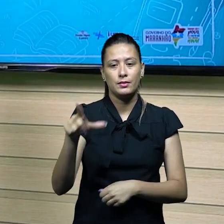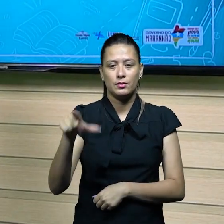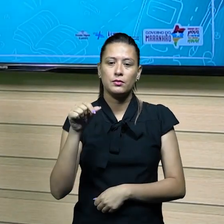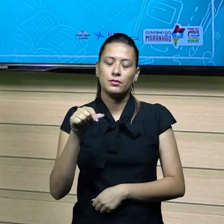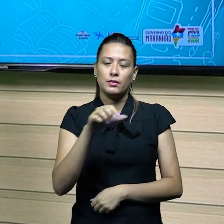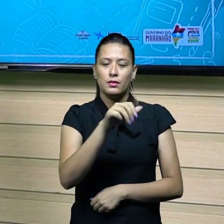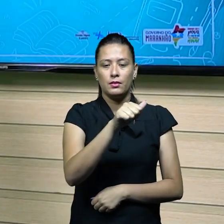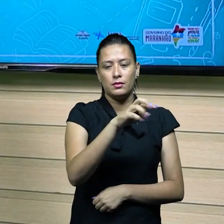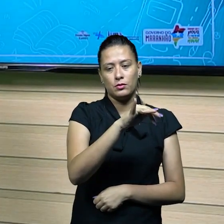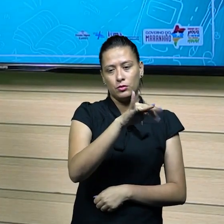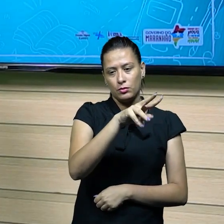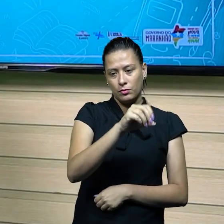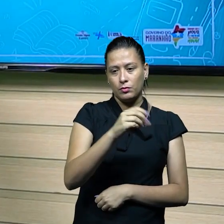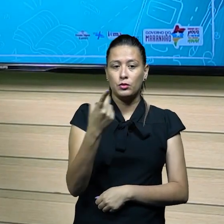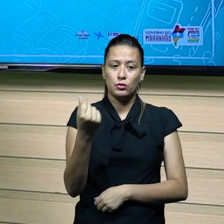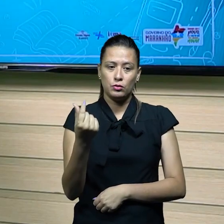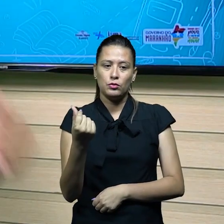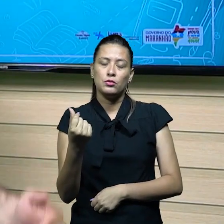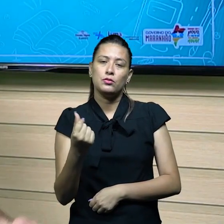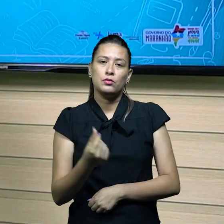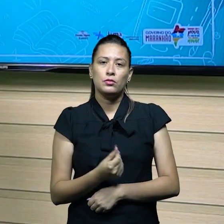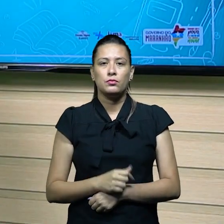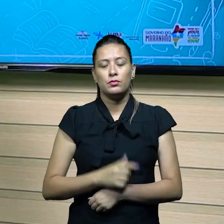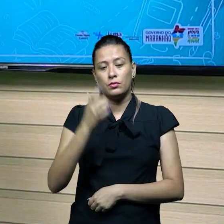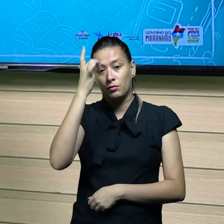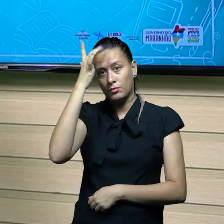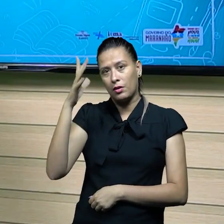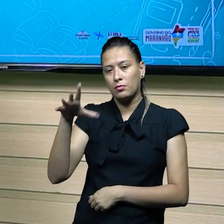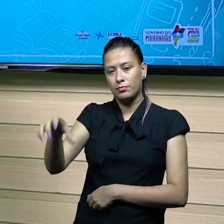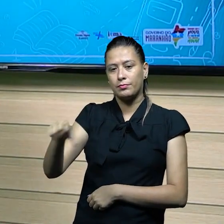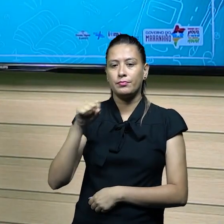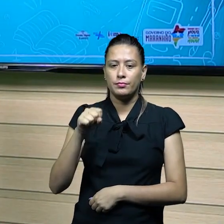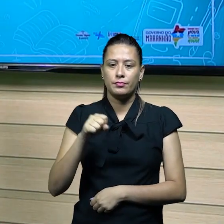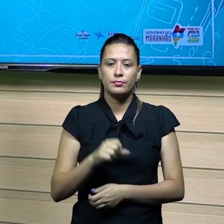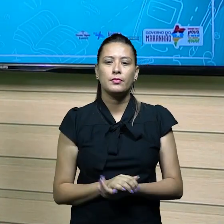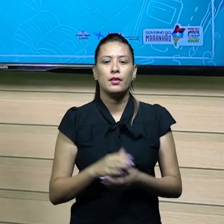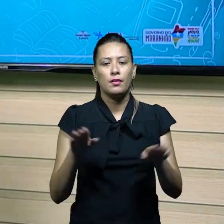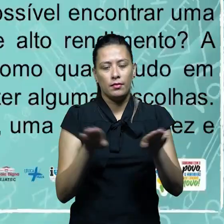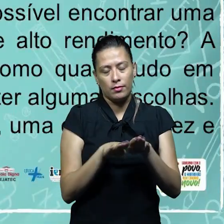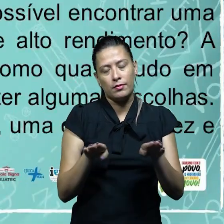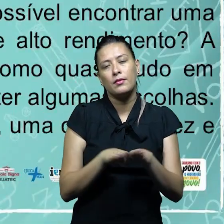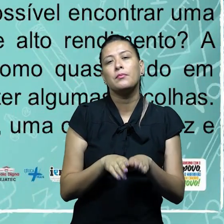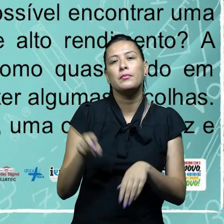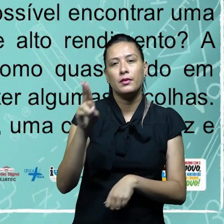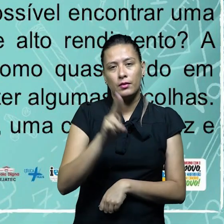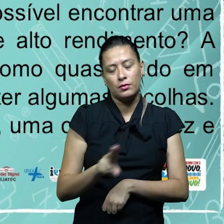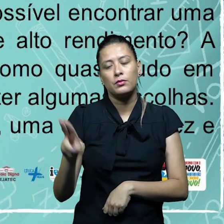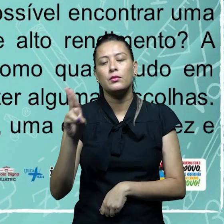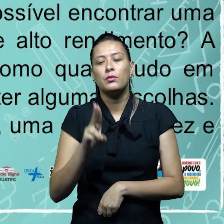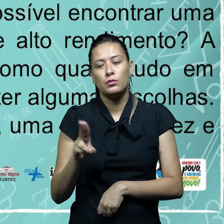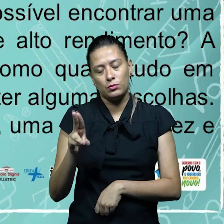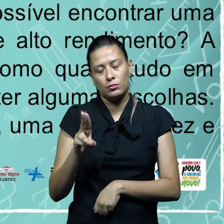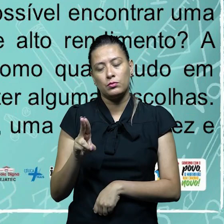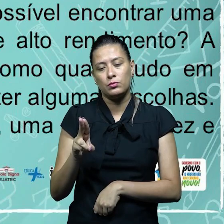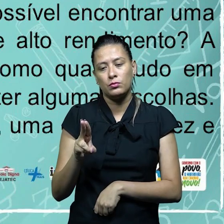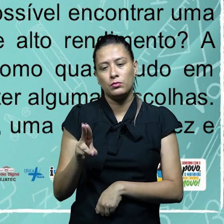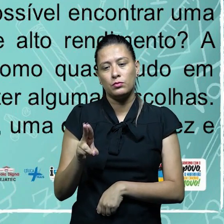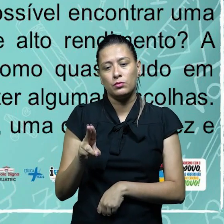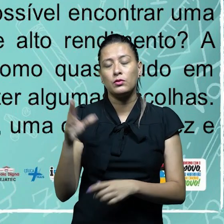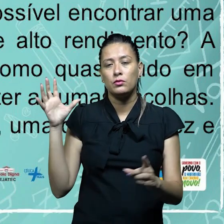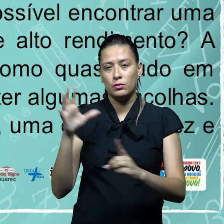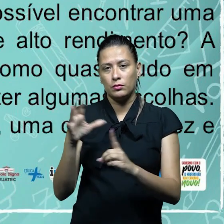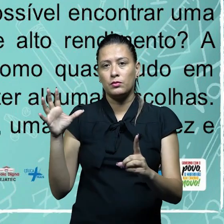saque facilmente do meu investimento, o meu rendimento será mais baixo, certo? Então é